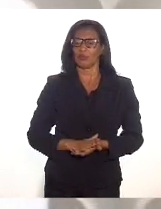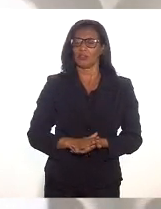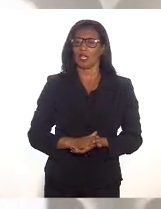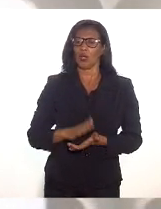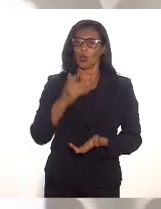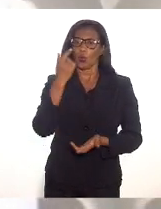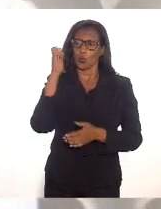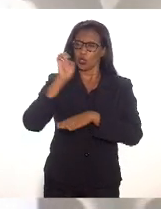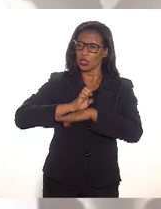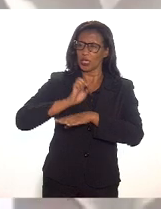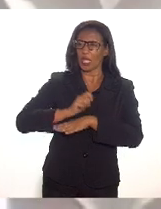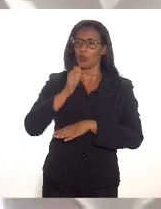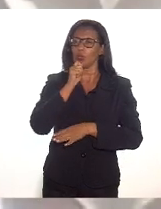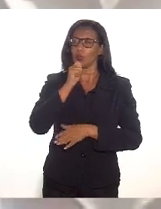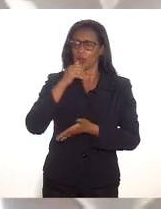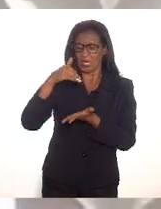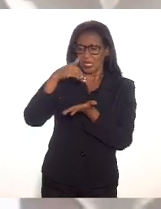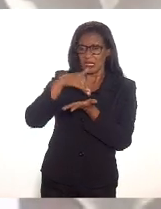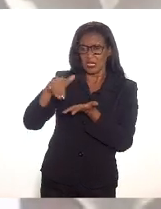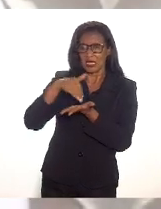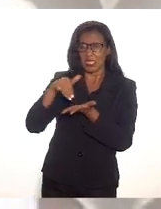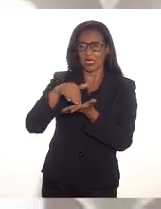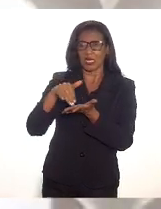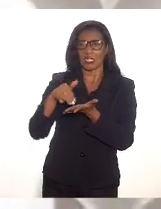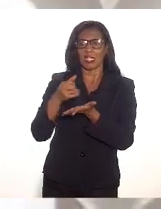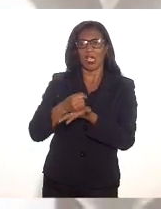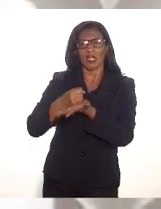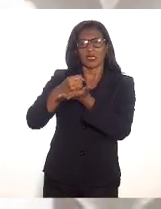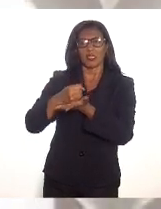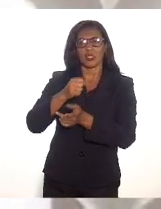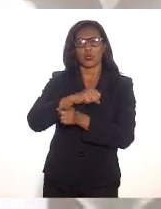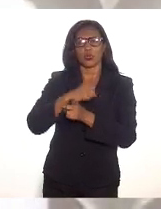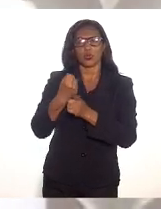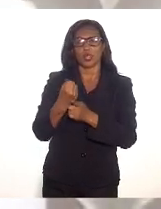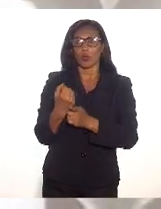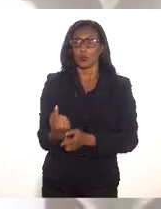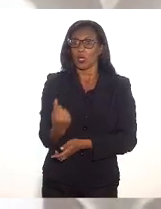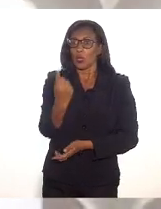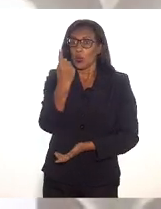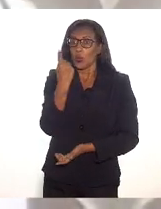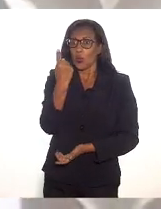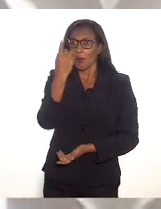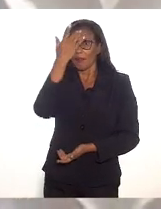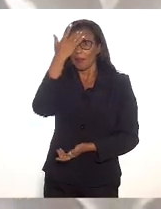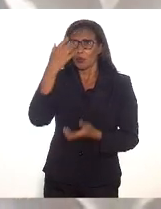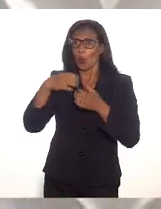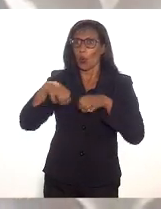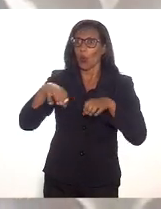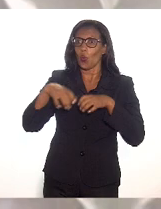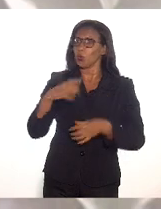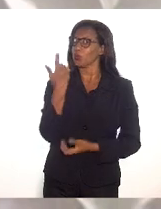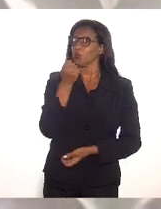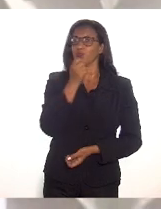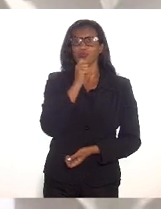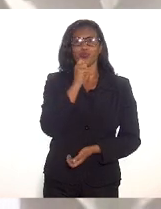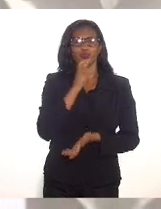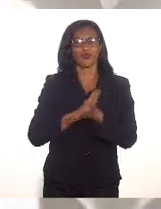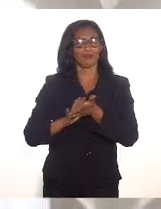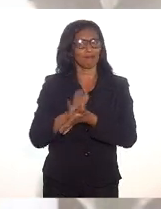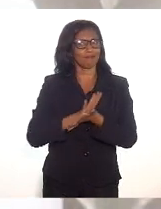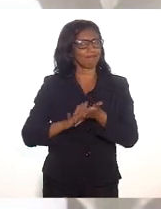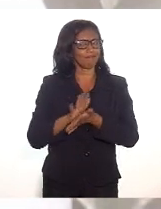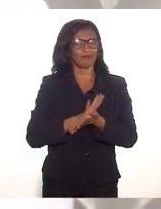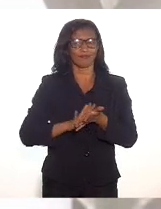Secretaria de Estado da Assistência Social uma única assistente social por concurso público.